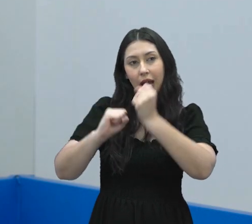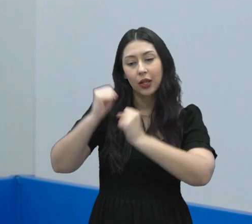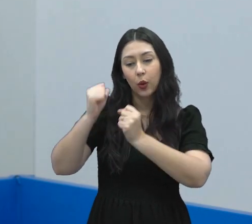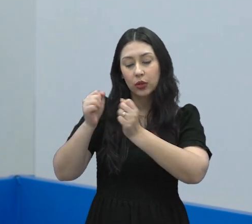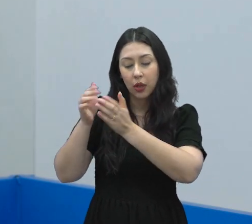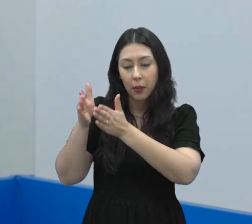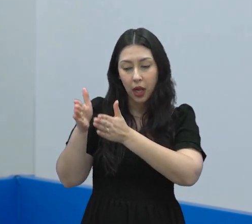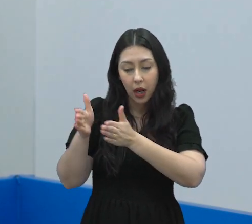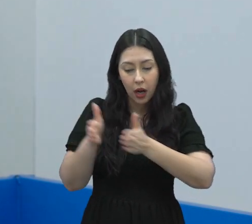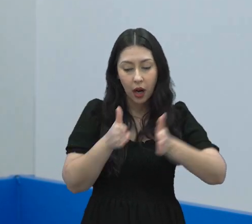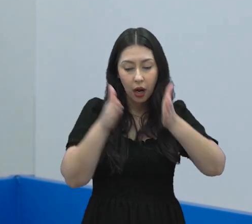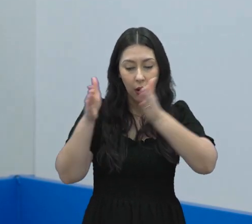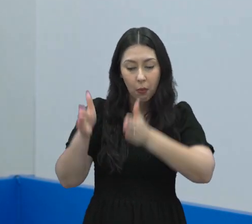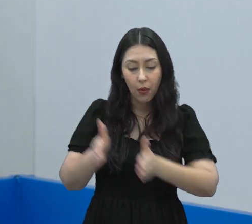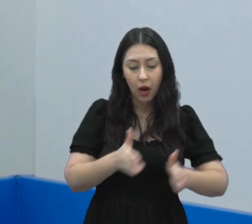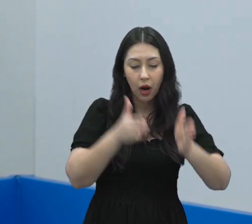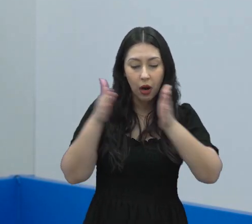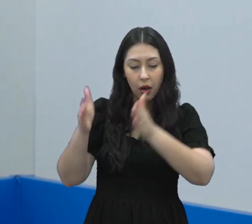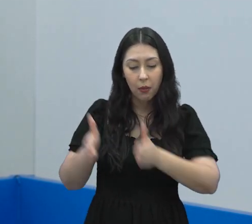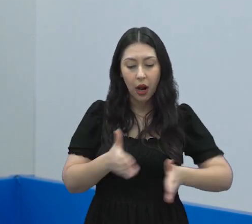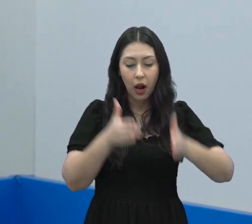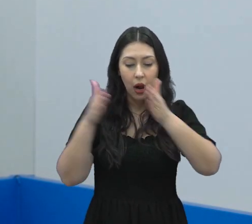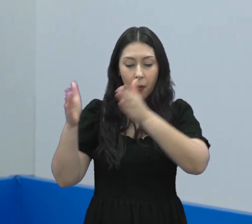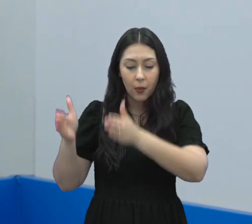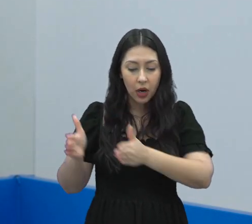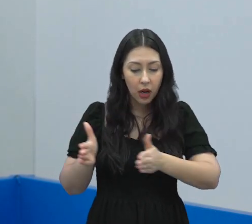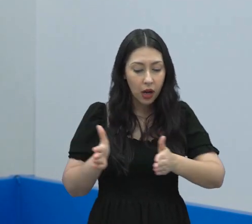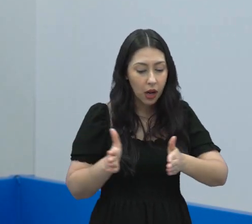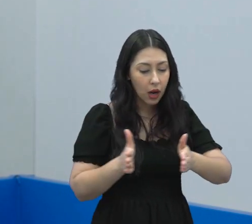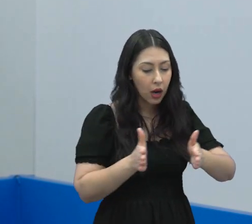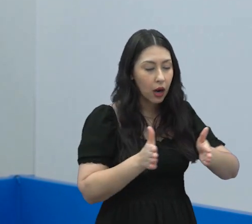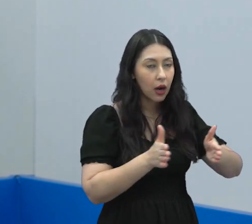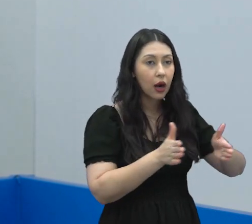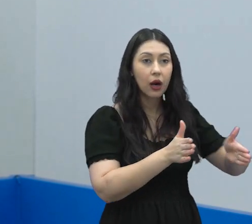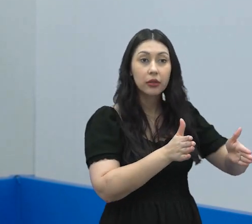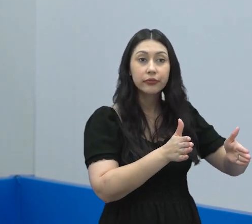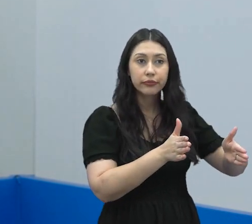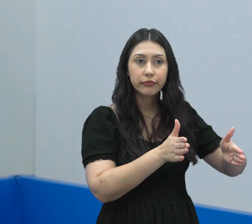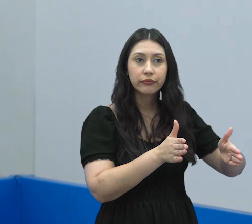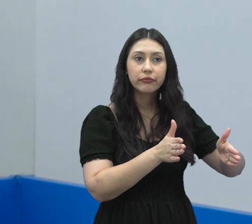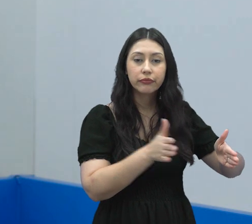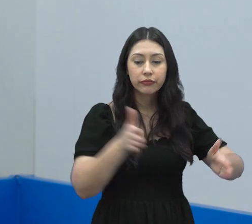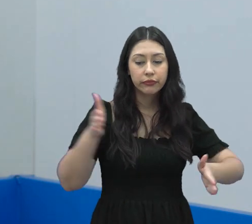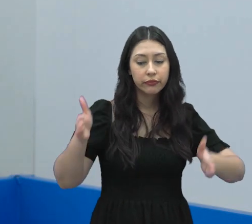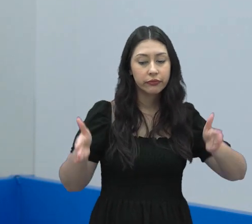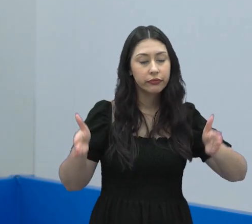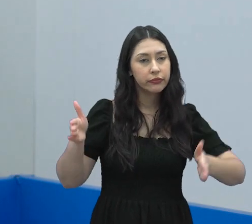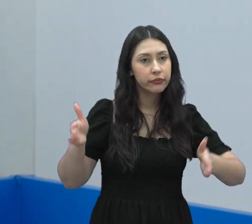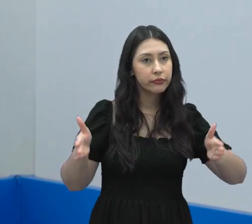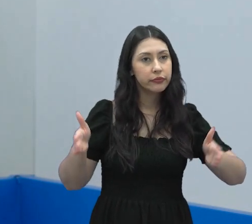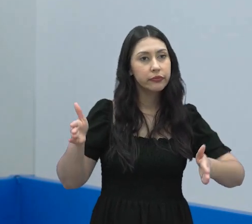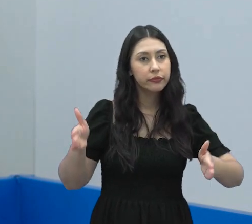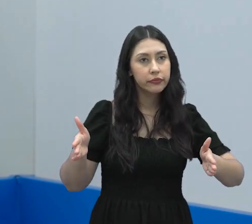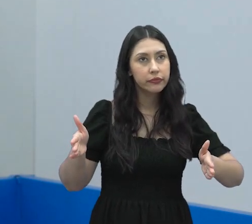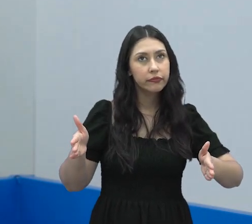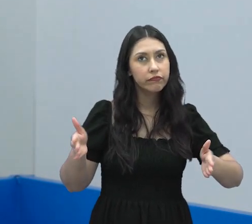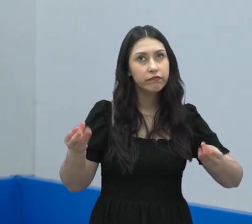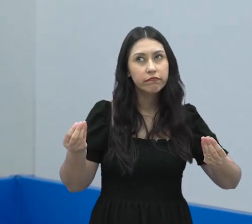hora que ele sai da empresa, ele deve ser